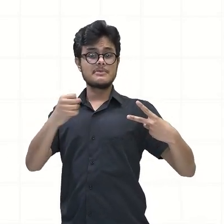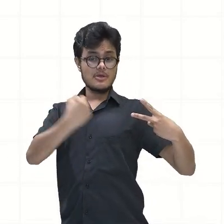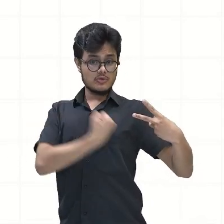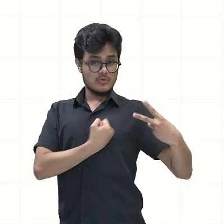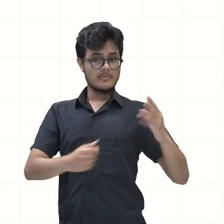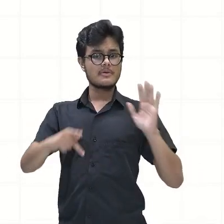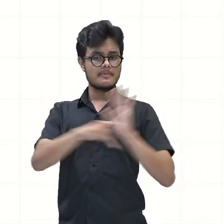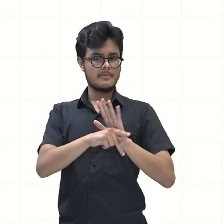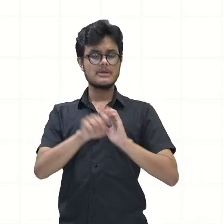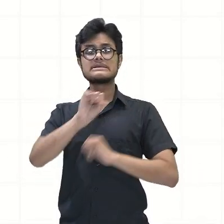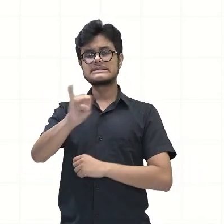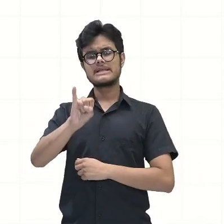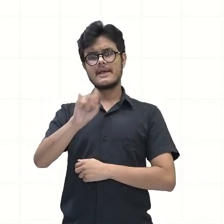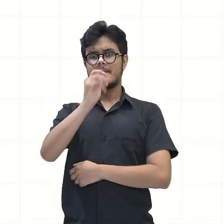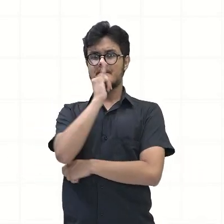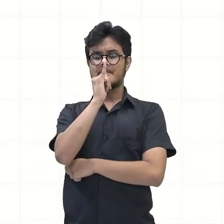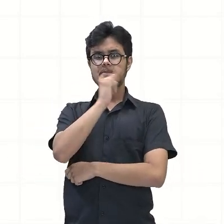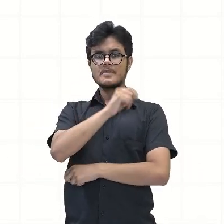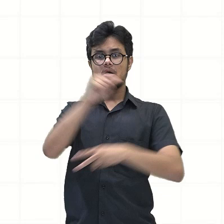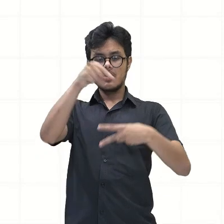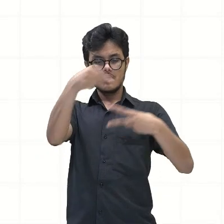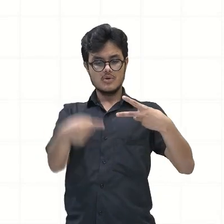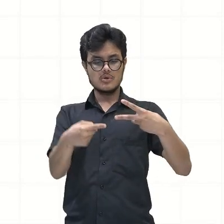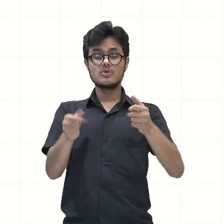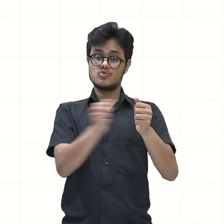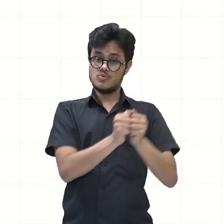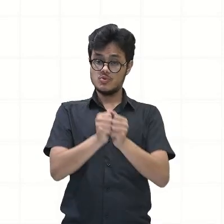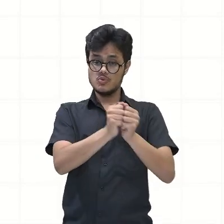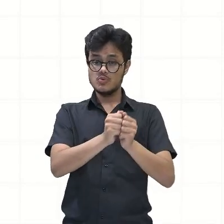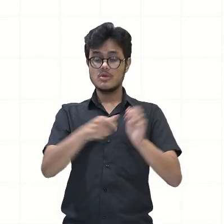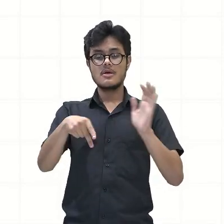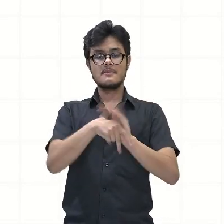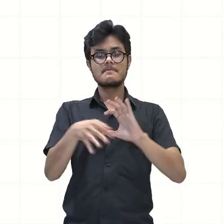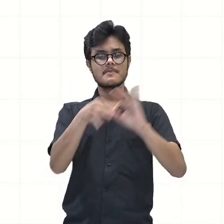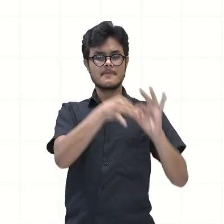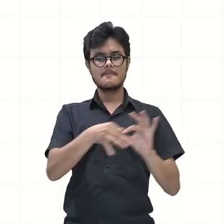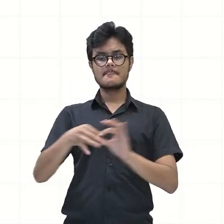Se é par, vai ter aí um número par de